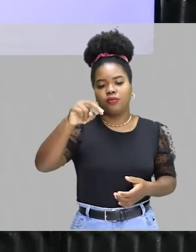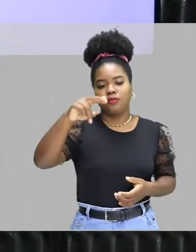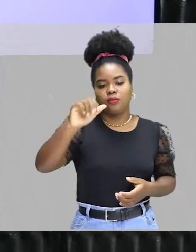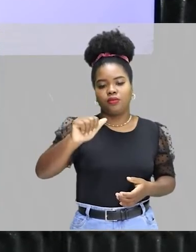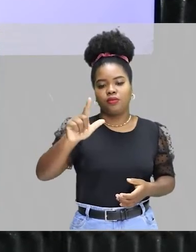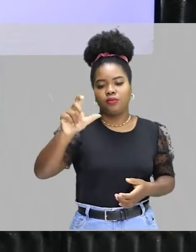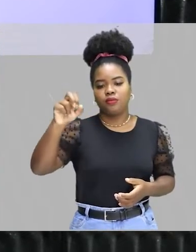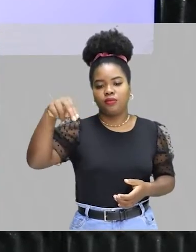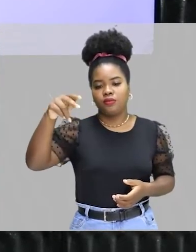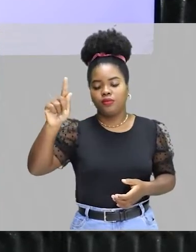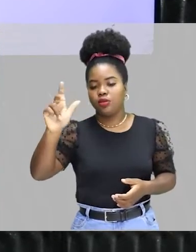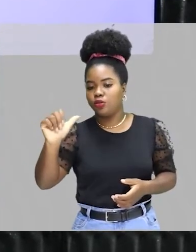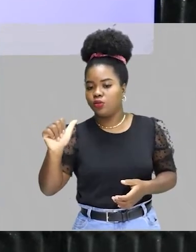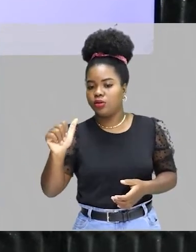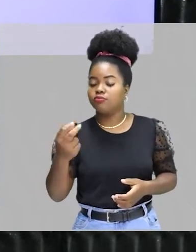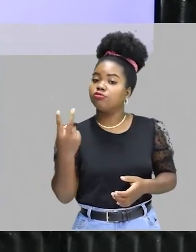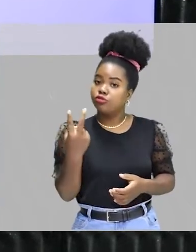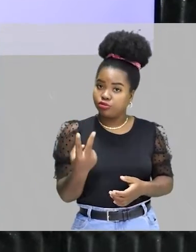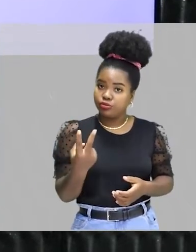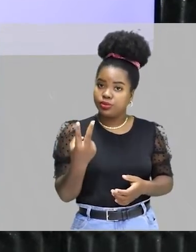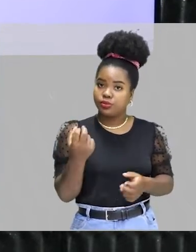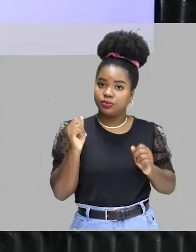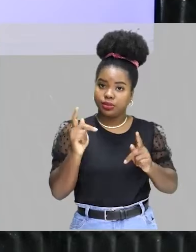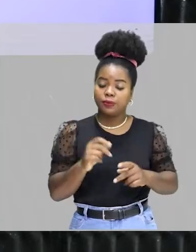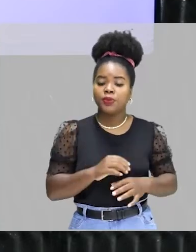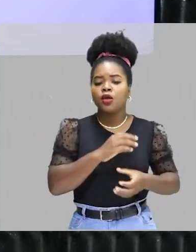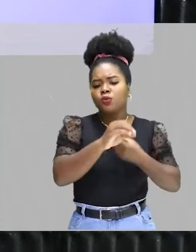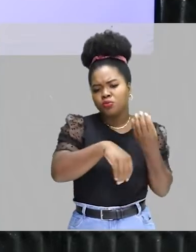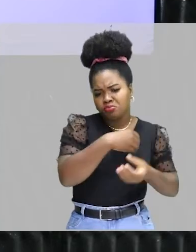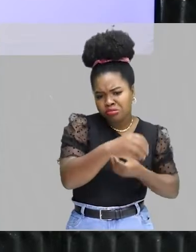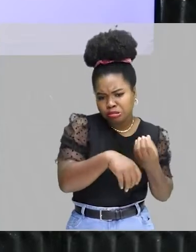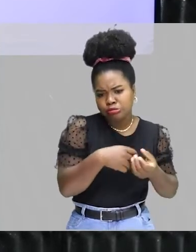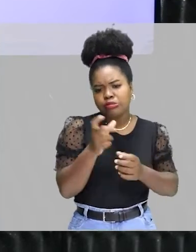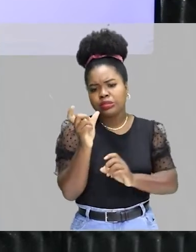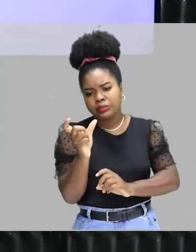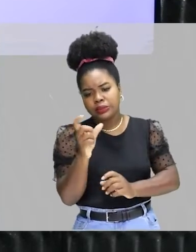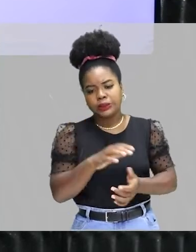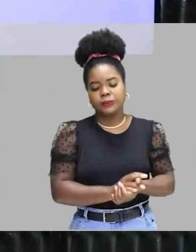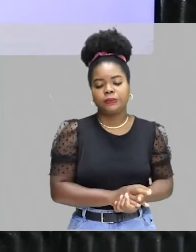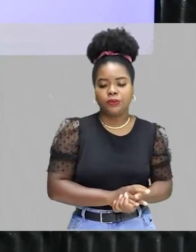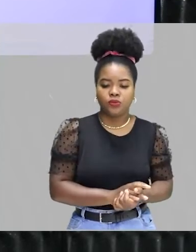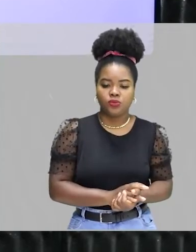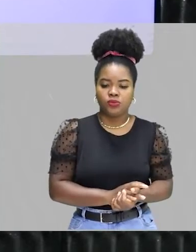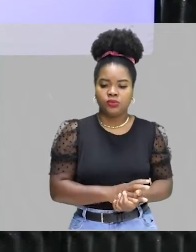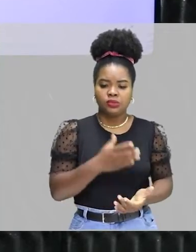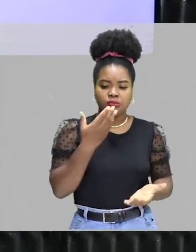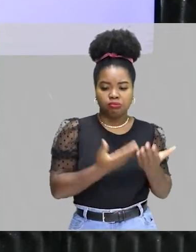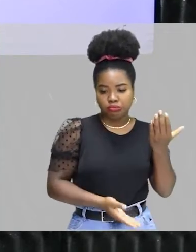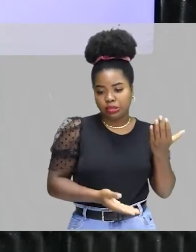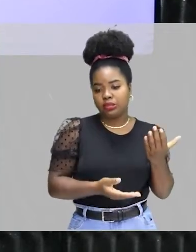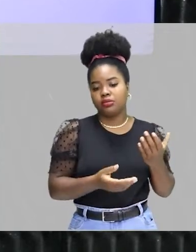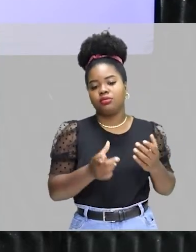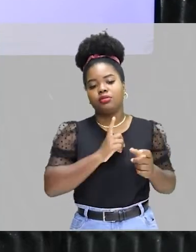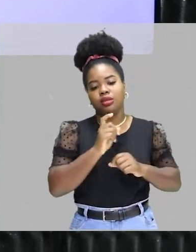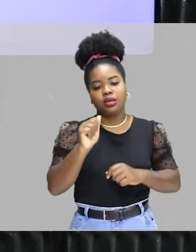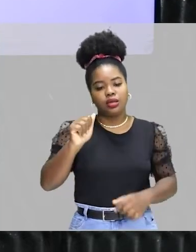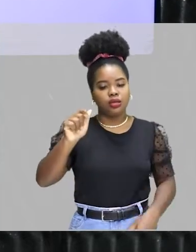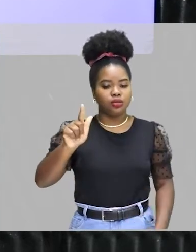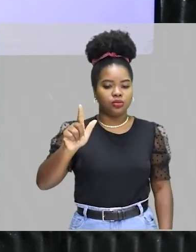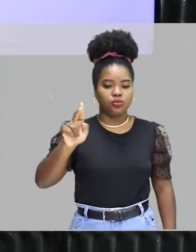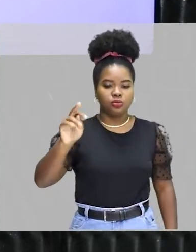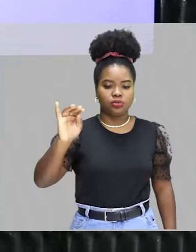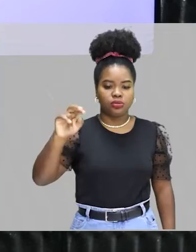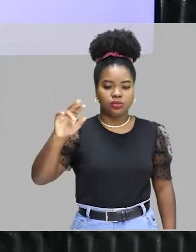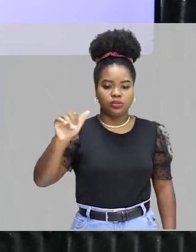perna é longa. E por aí vai. Então, quando você mistura as palavras e a perda de elementos, eu tenho a